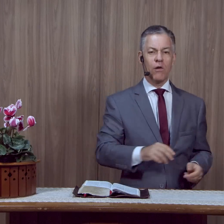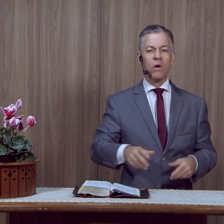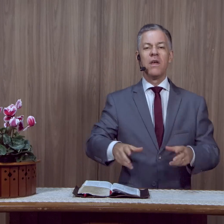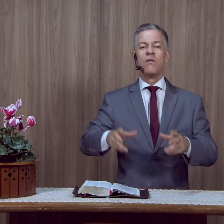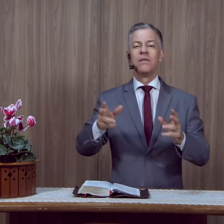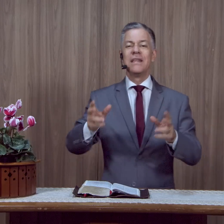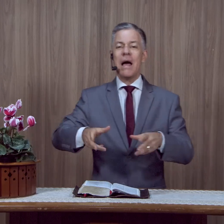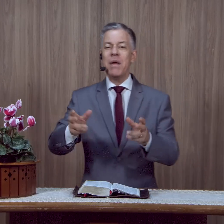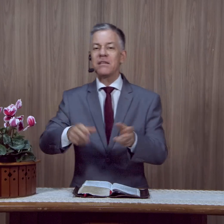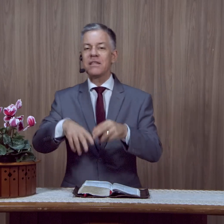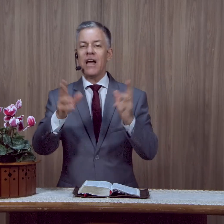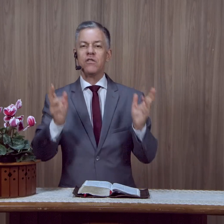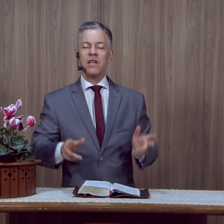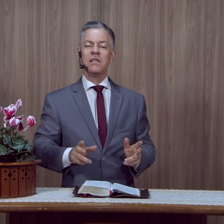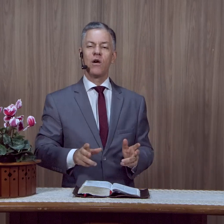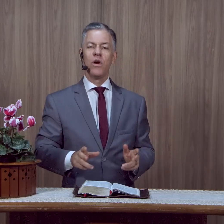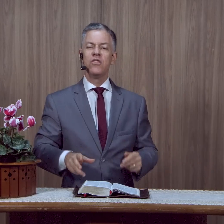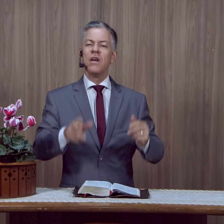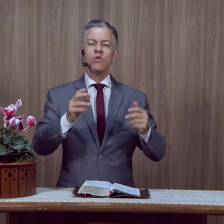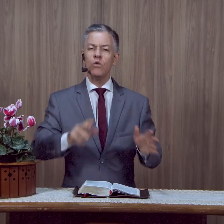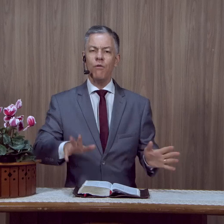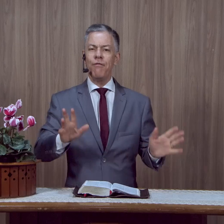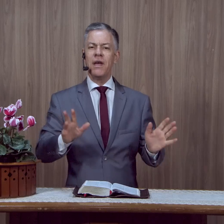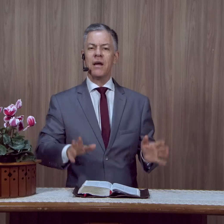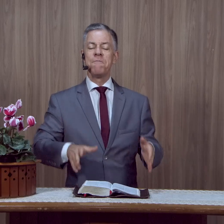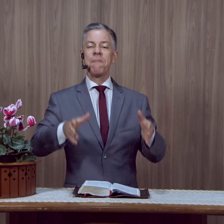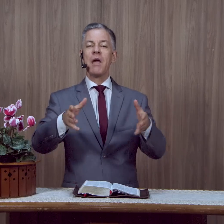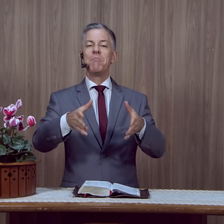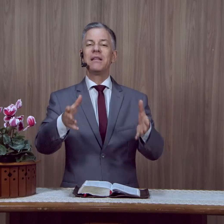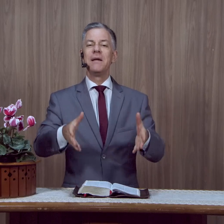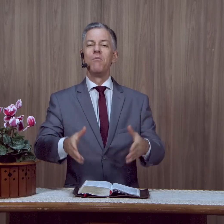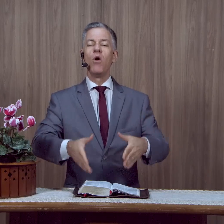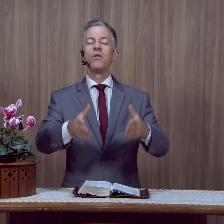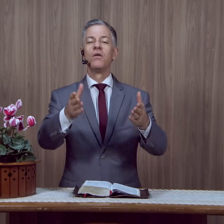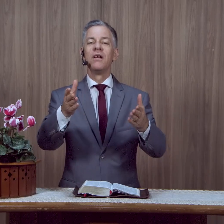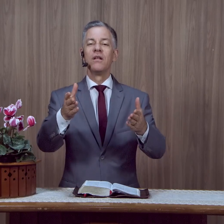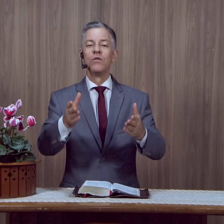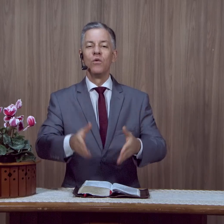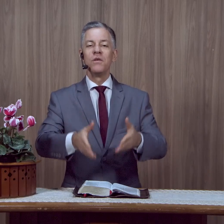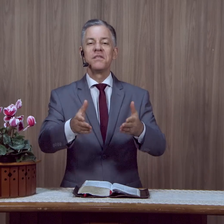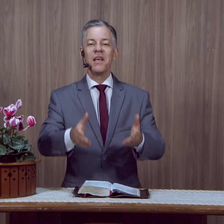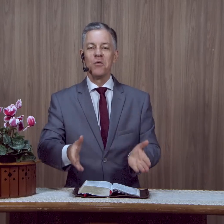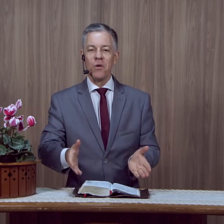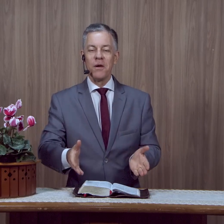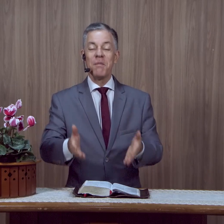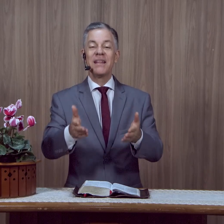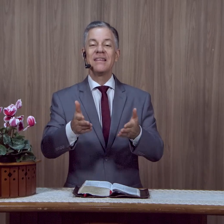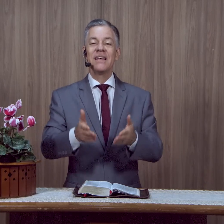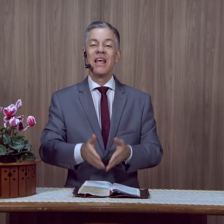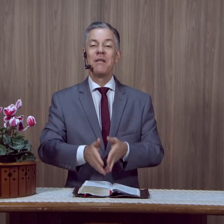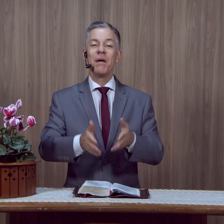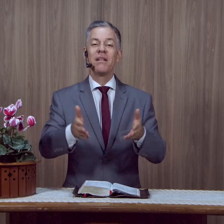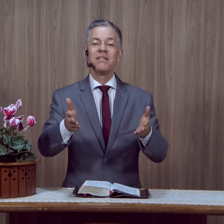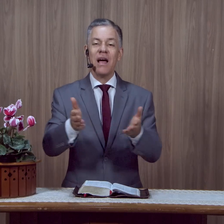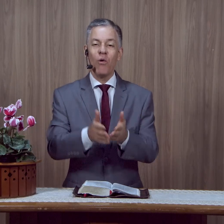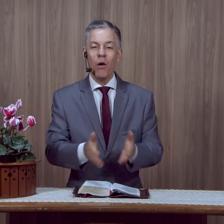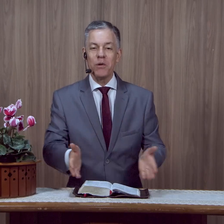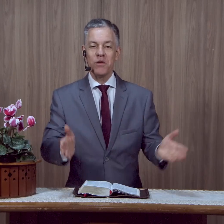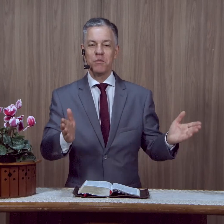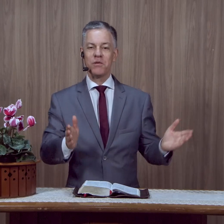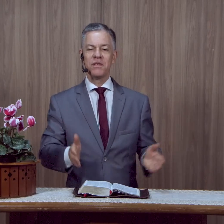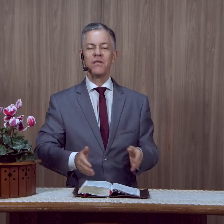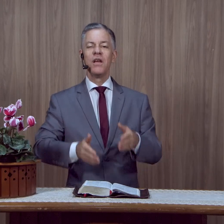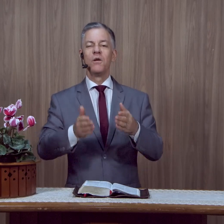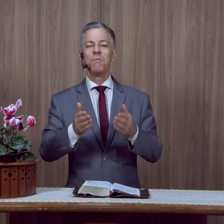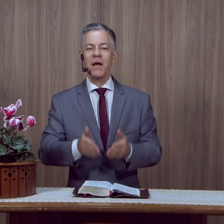Senhor te revelou, a mensagem que você entregou em dia, isso tudo fica, é patrimônio do Senhor, pertence a Ele, pertence à